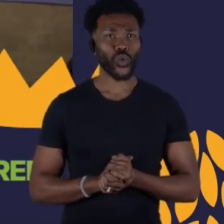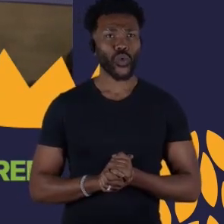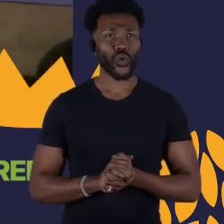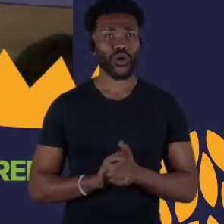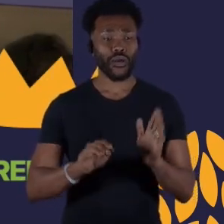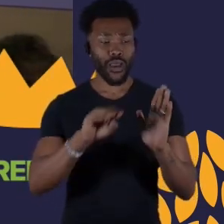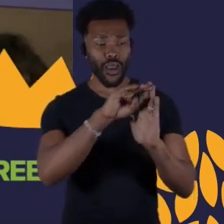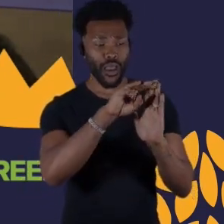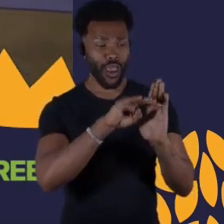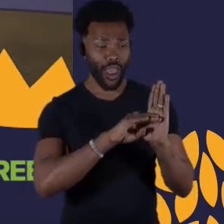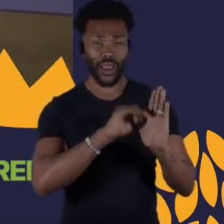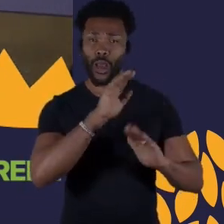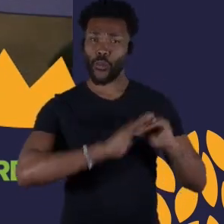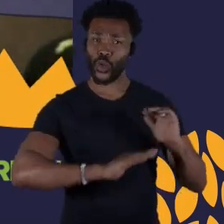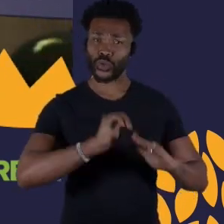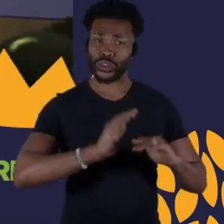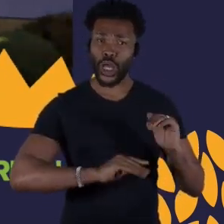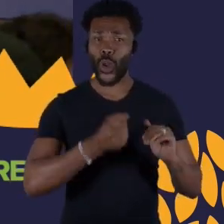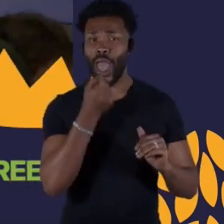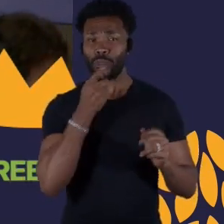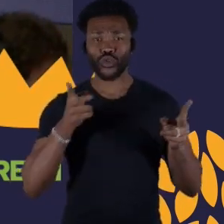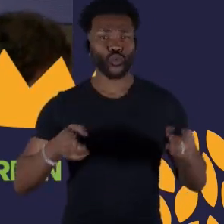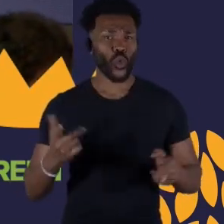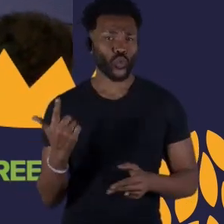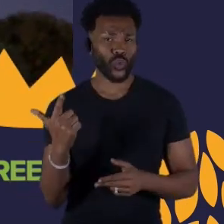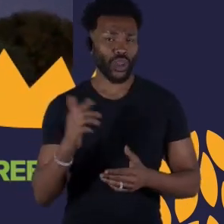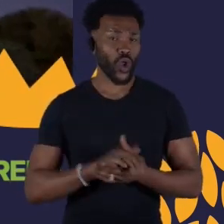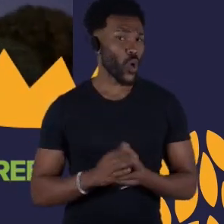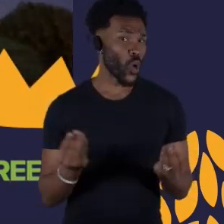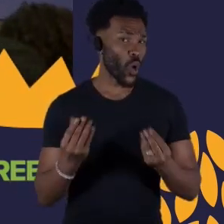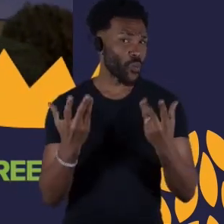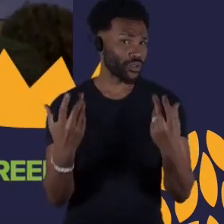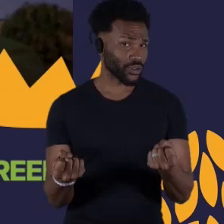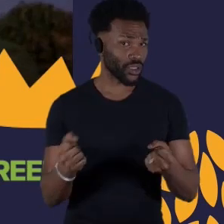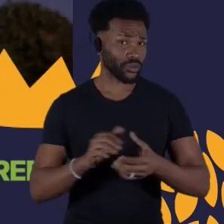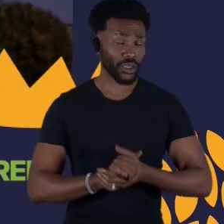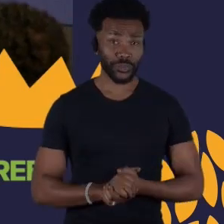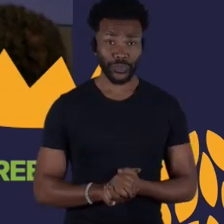as normas da produção de medicação. Como é aceitado?